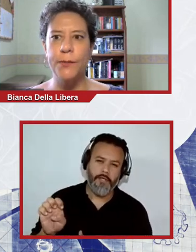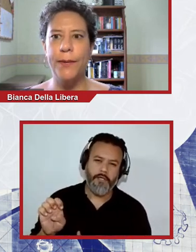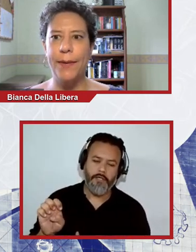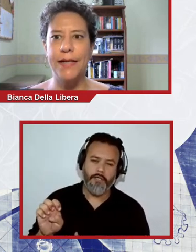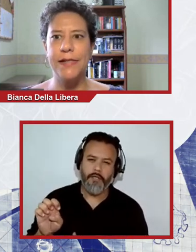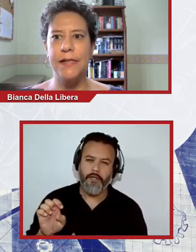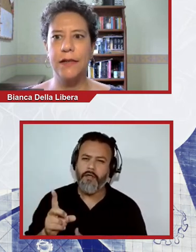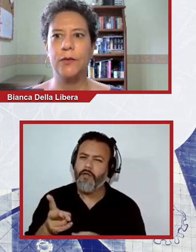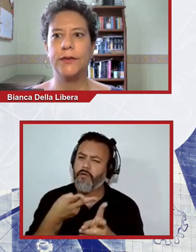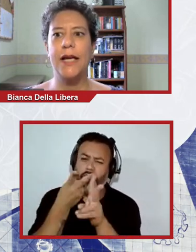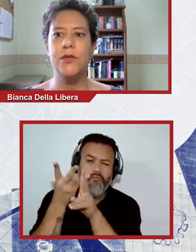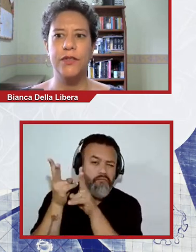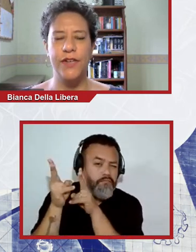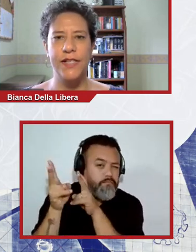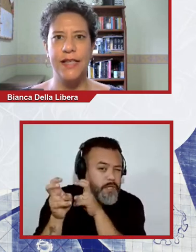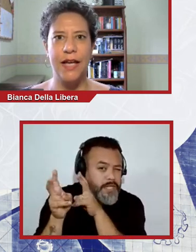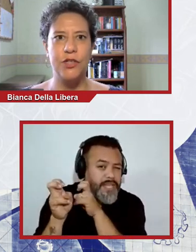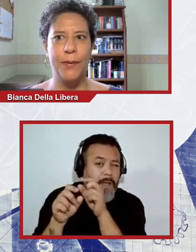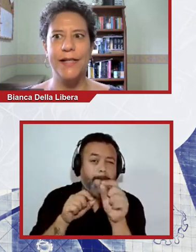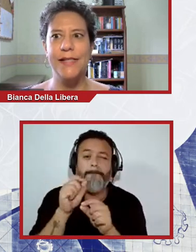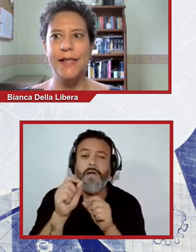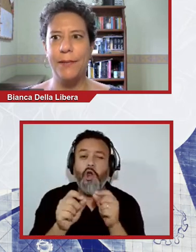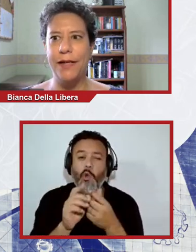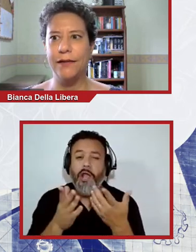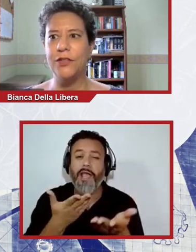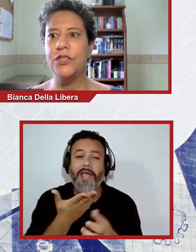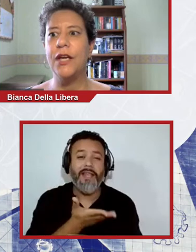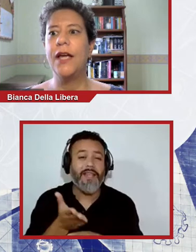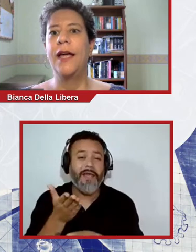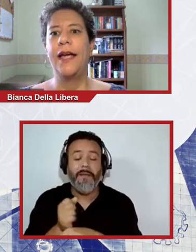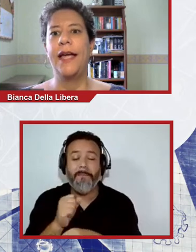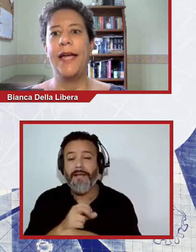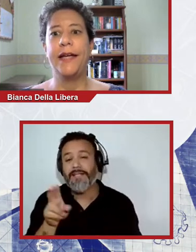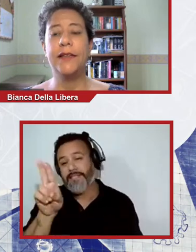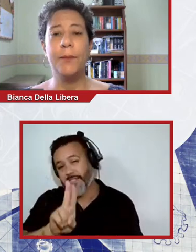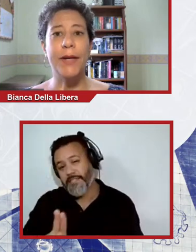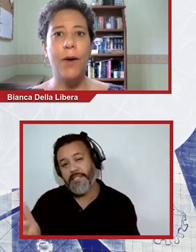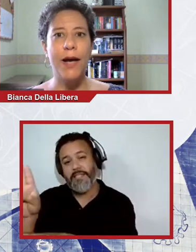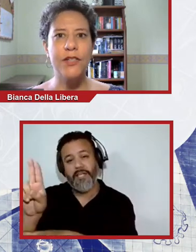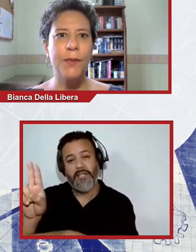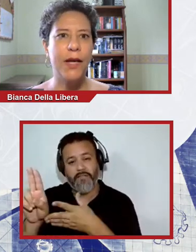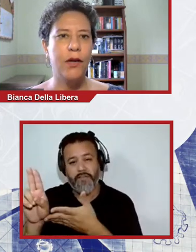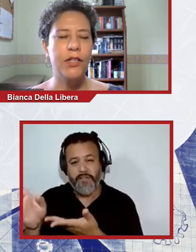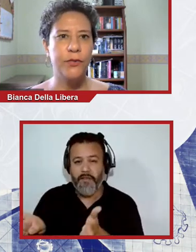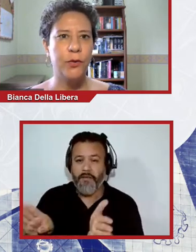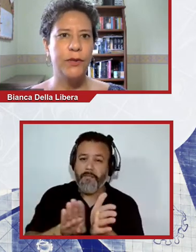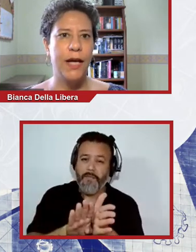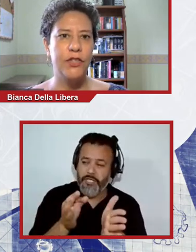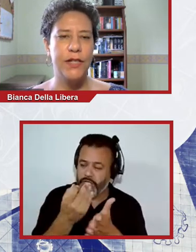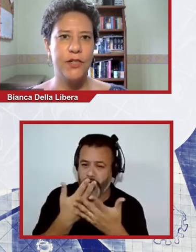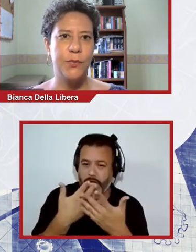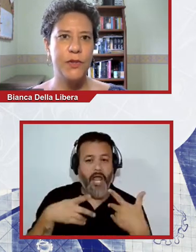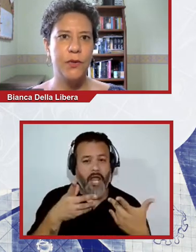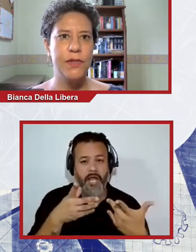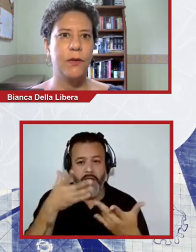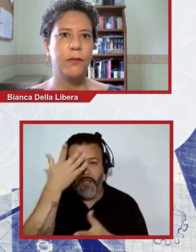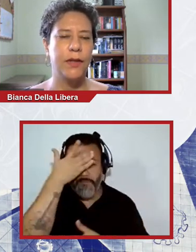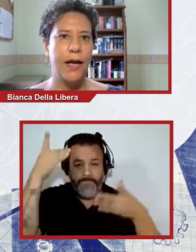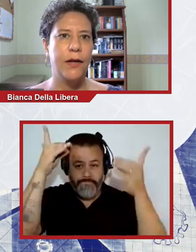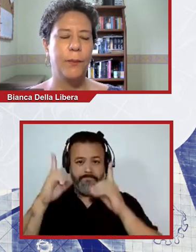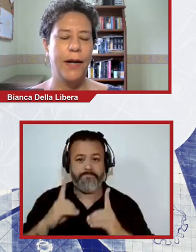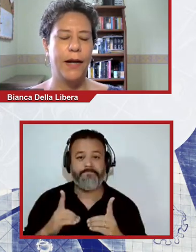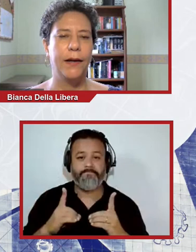falarem sobre a preparação das universidades para recebê-las e também quais as maiores dificuldades que essas